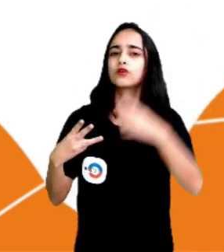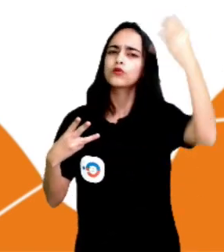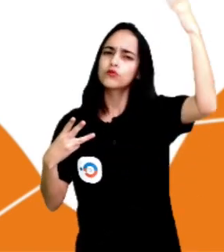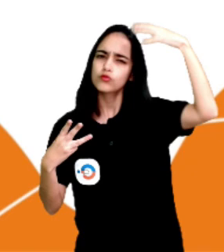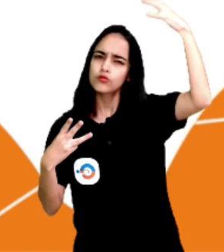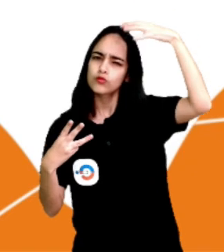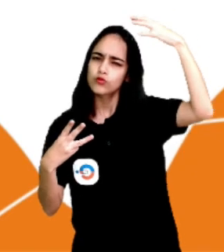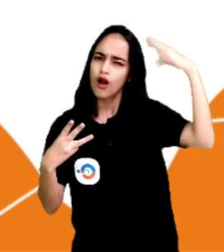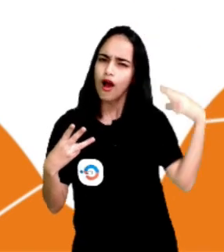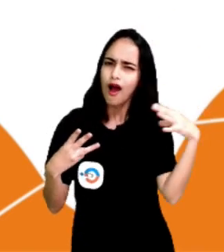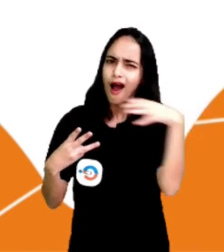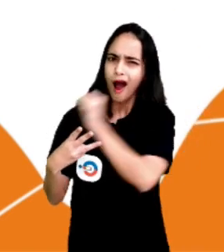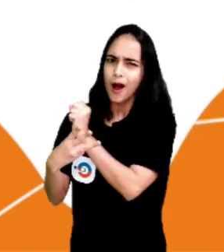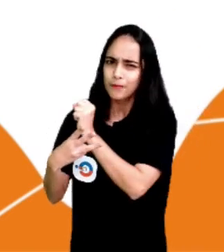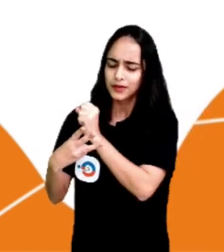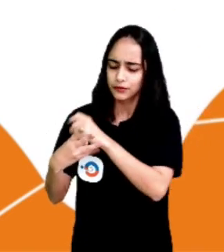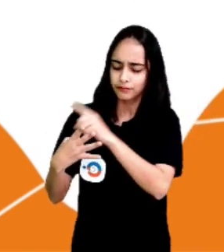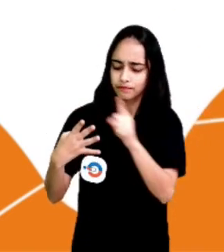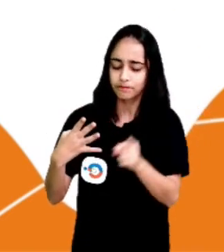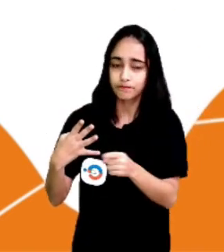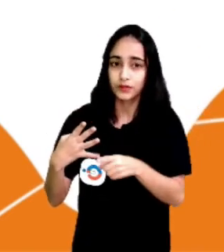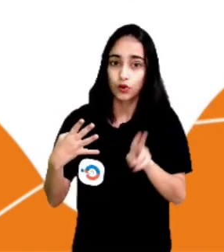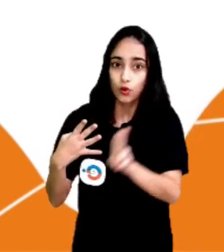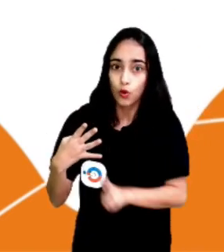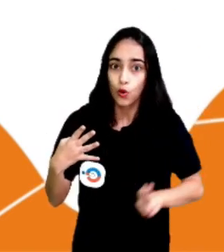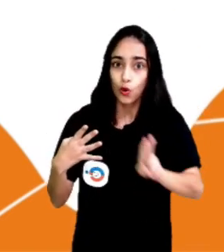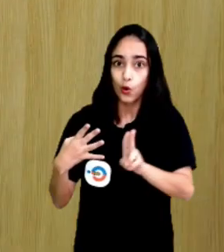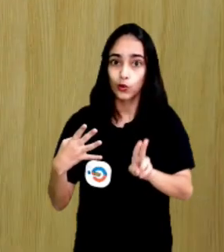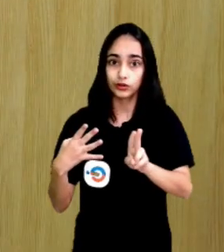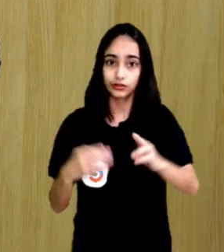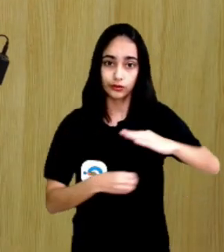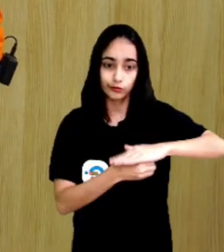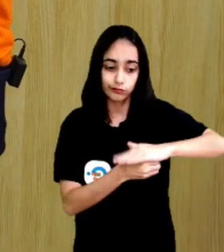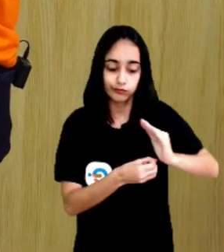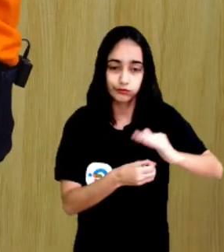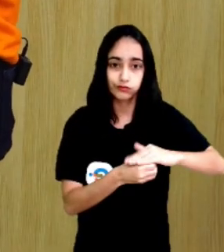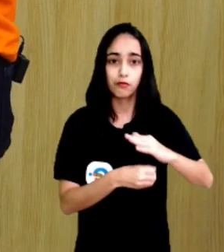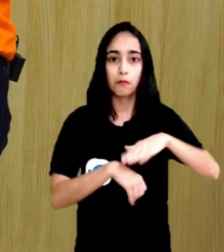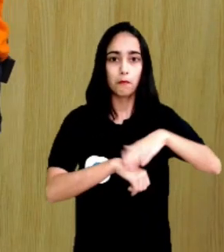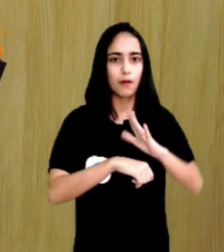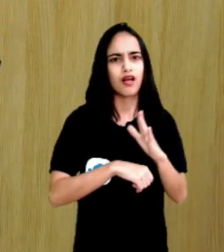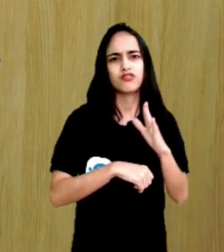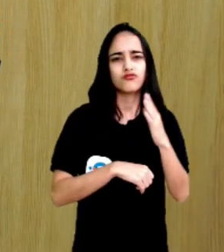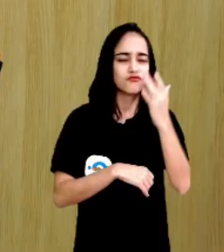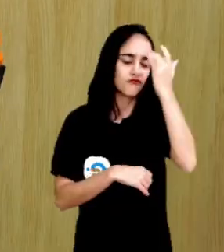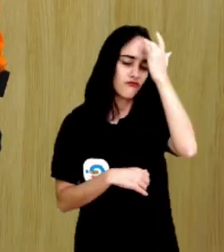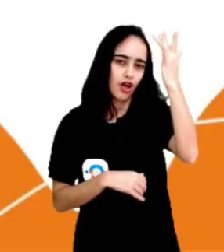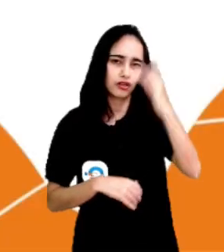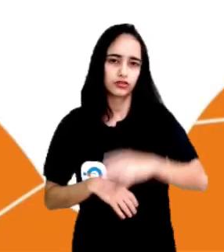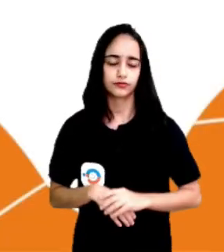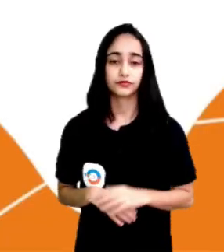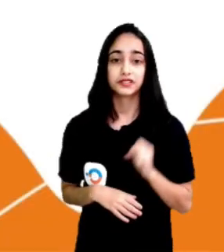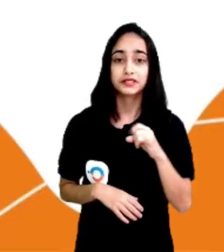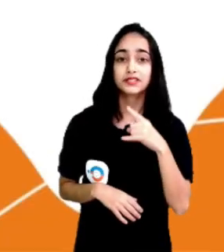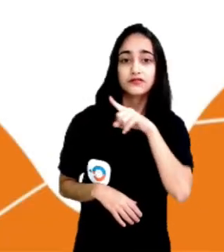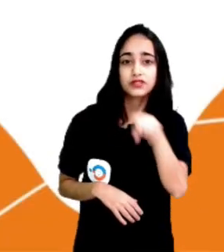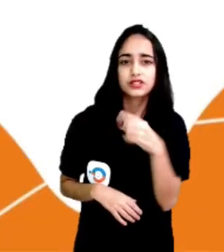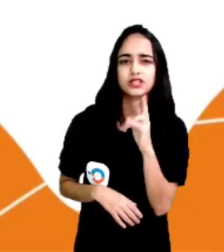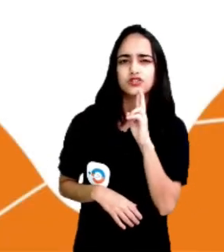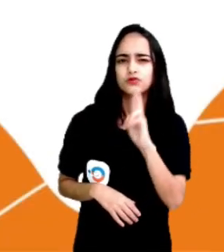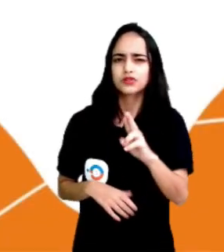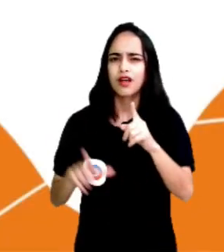ou letra D usando descargas Econômica quem respondeu letra D usando